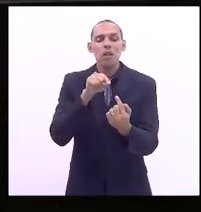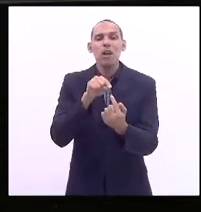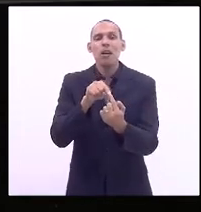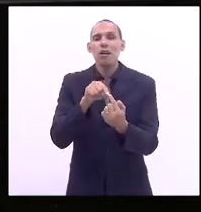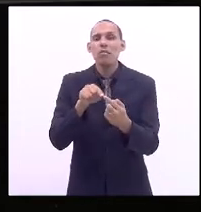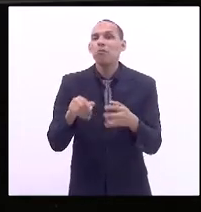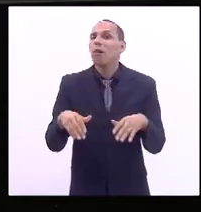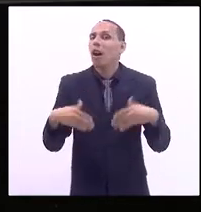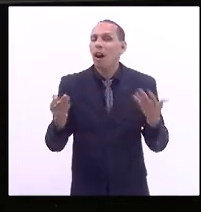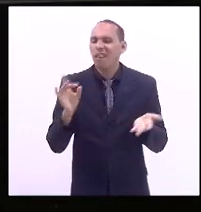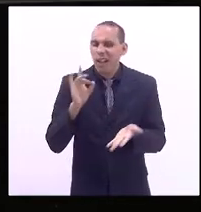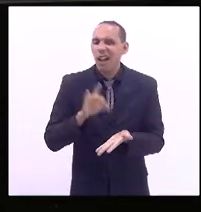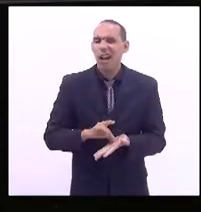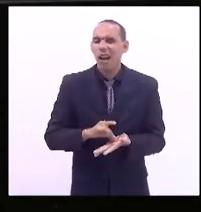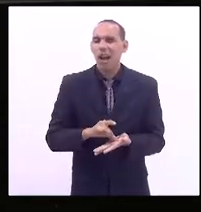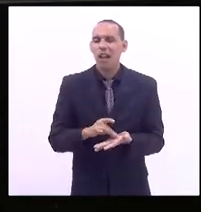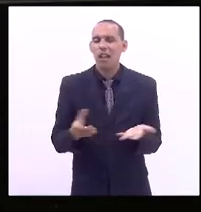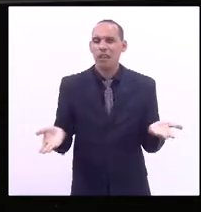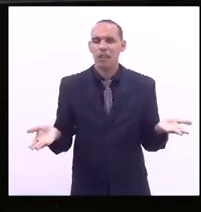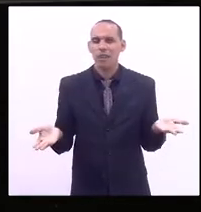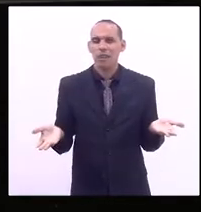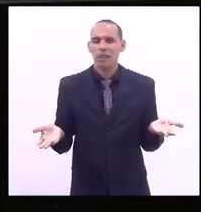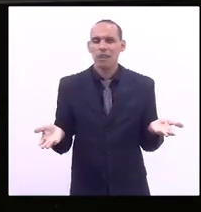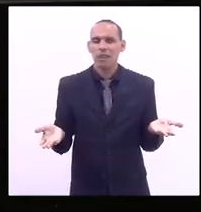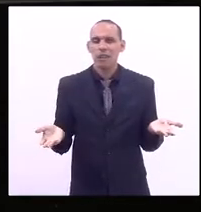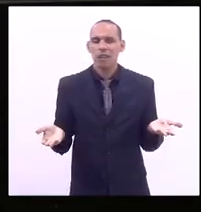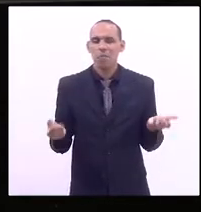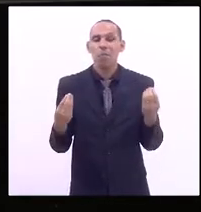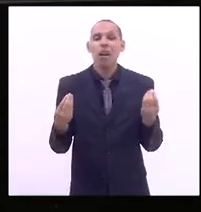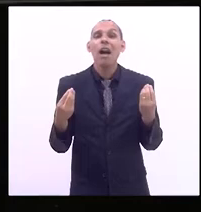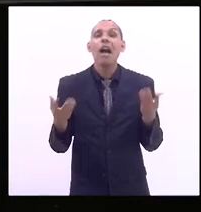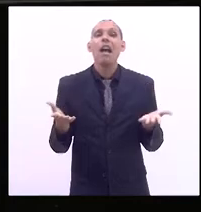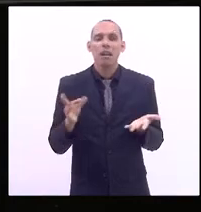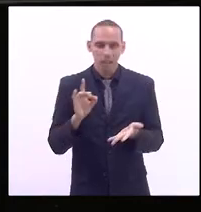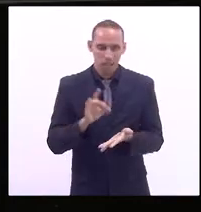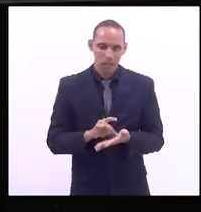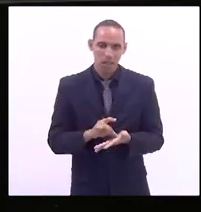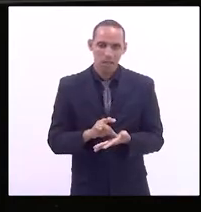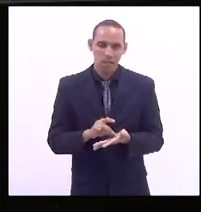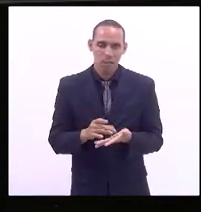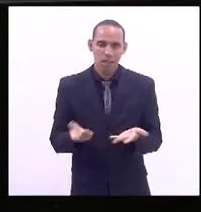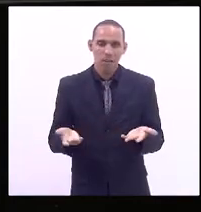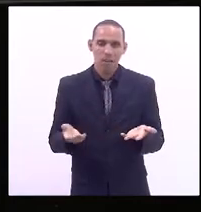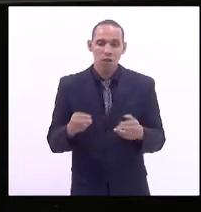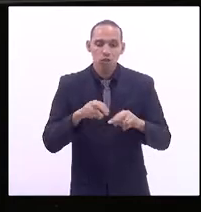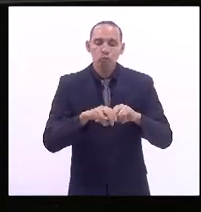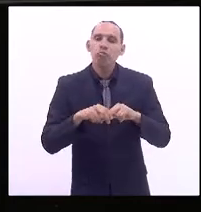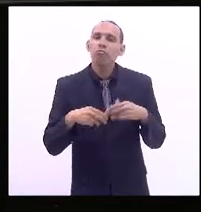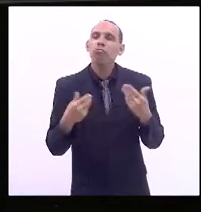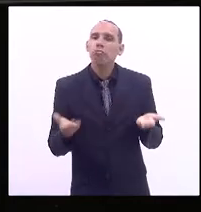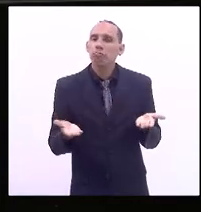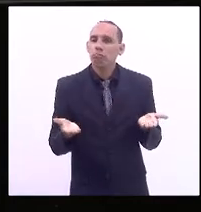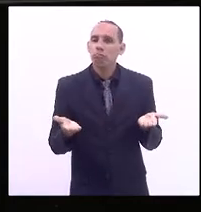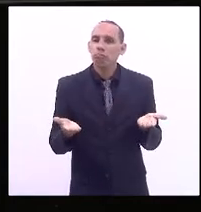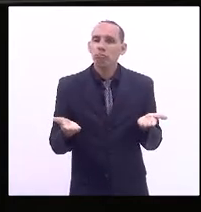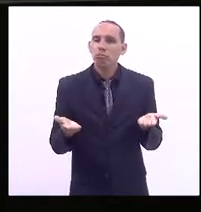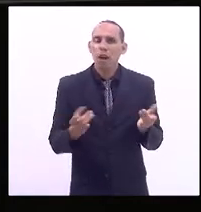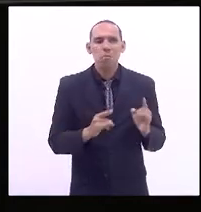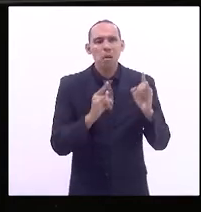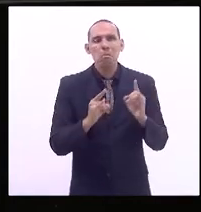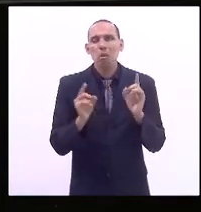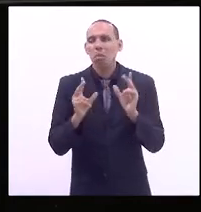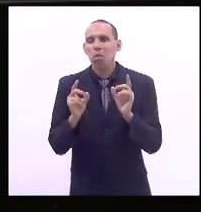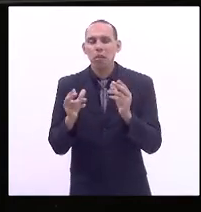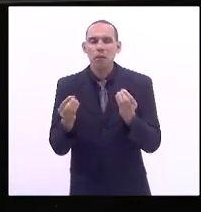mensagem quer dizer o que que ela realmente existe como justificativa para colocar